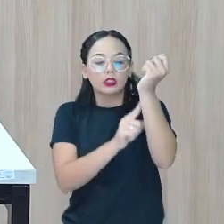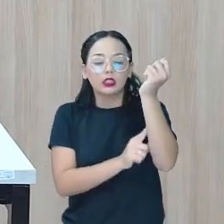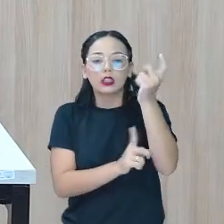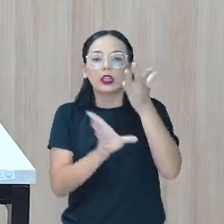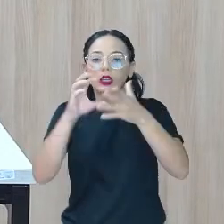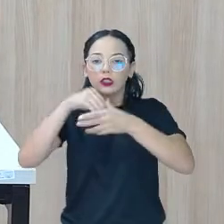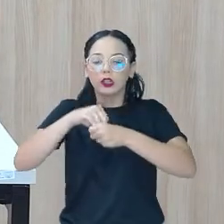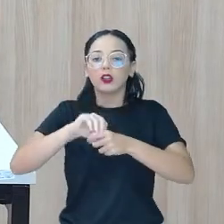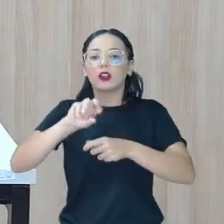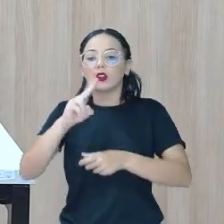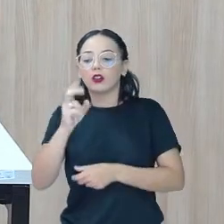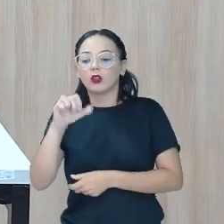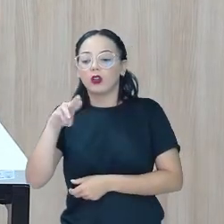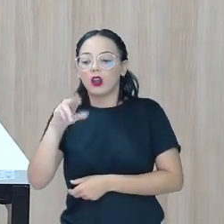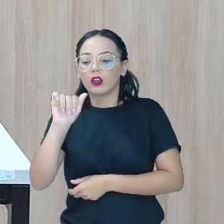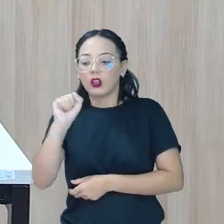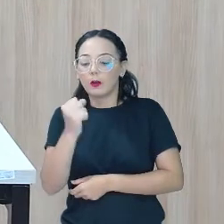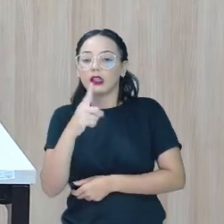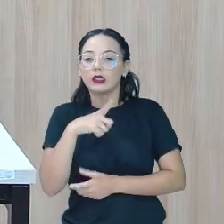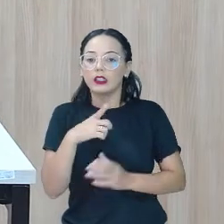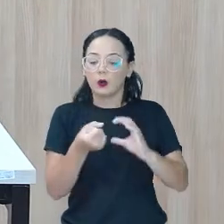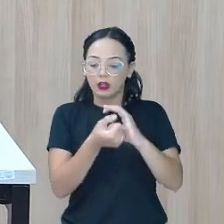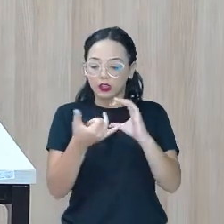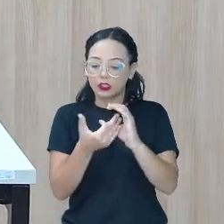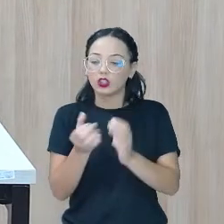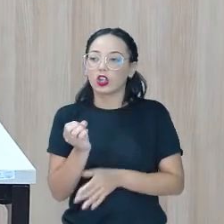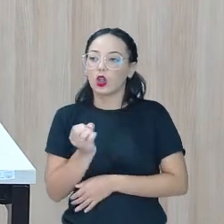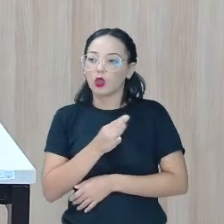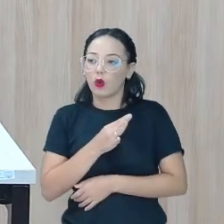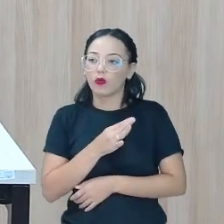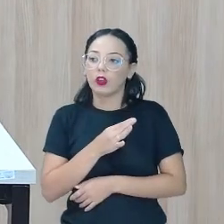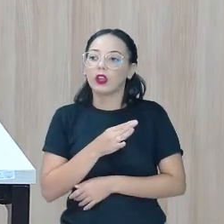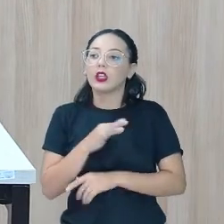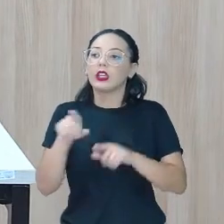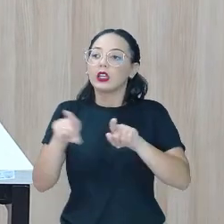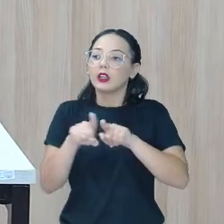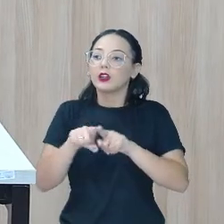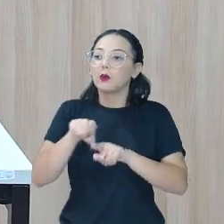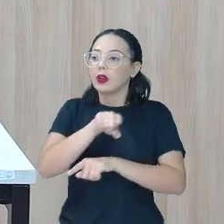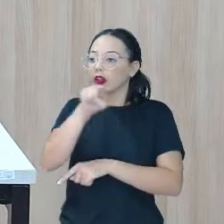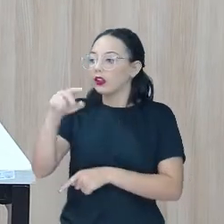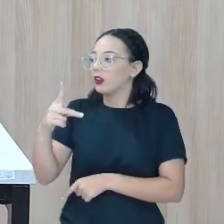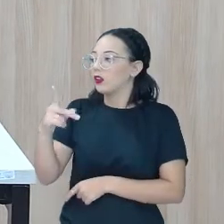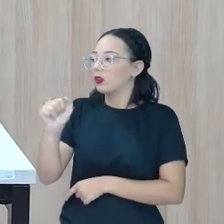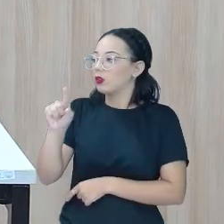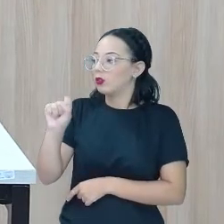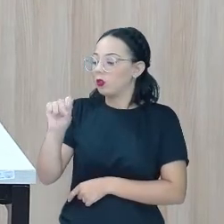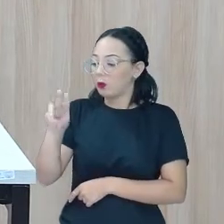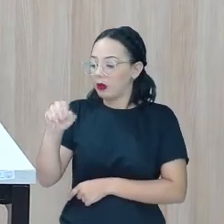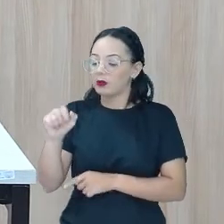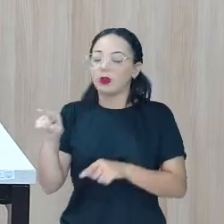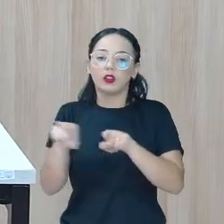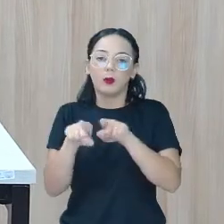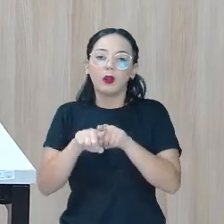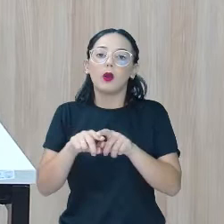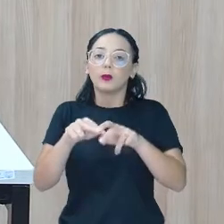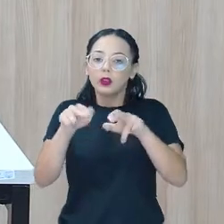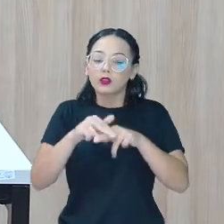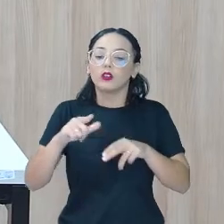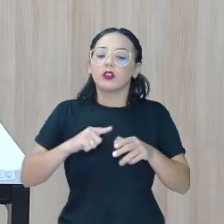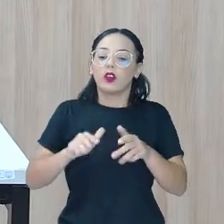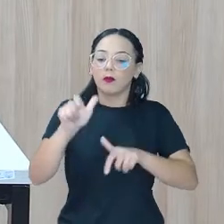nas hemácias aparecia uma característica nova e no plasma também. Então, existiam pessoas que tinham